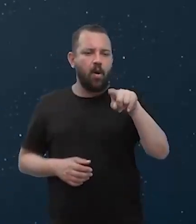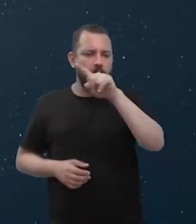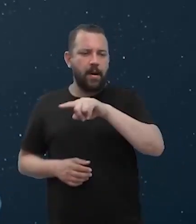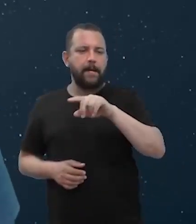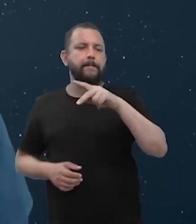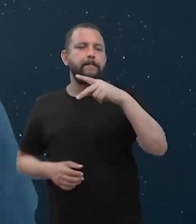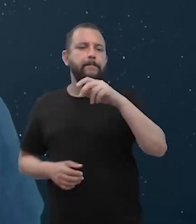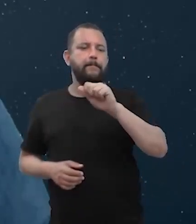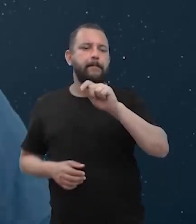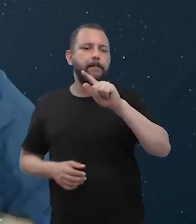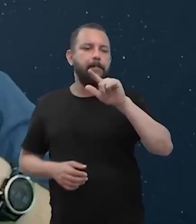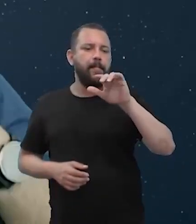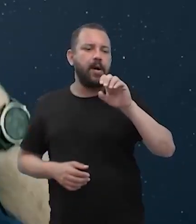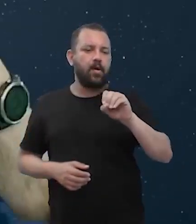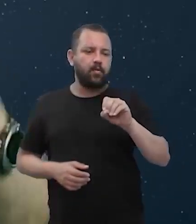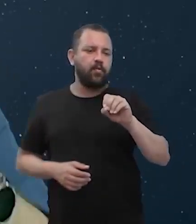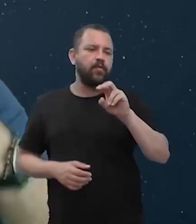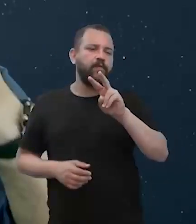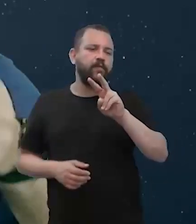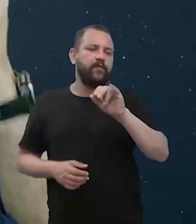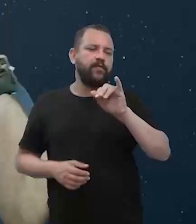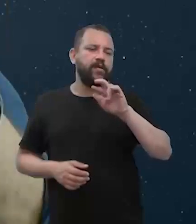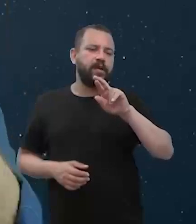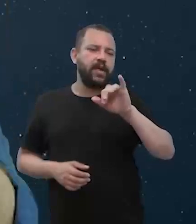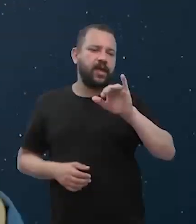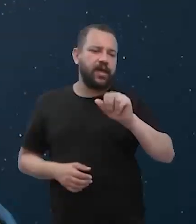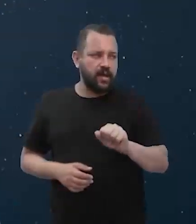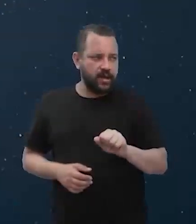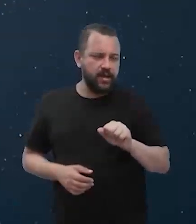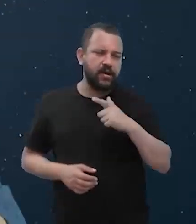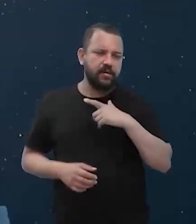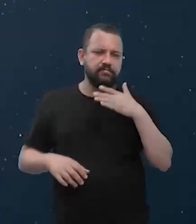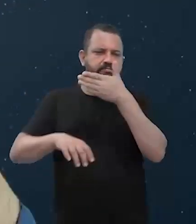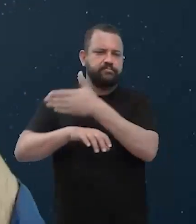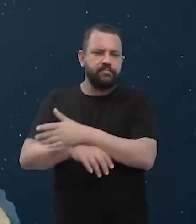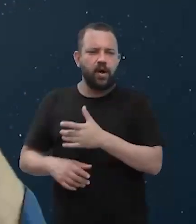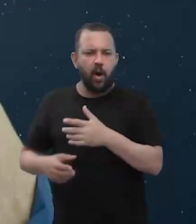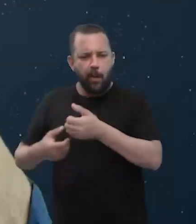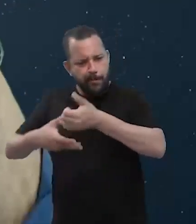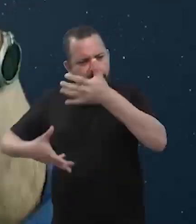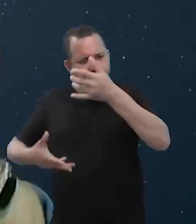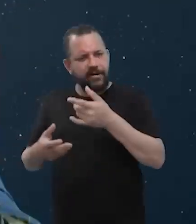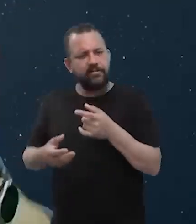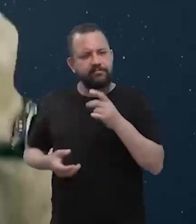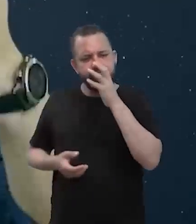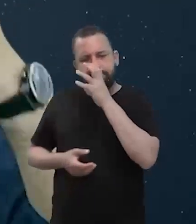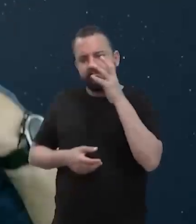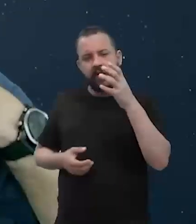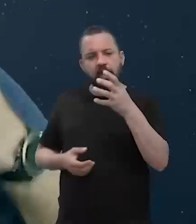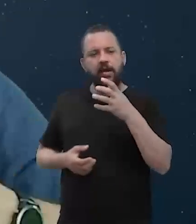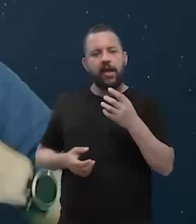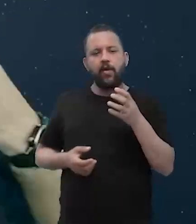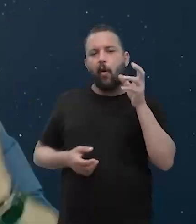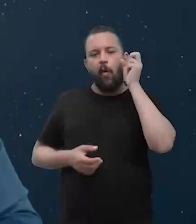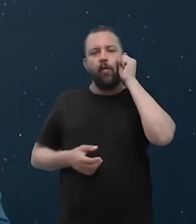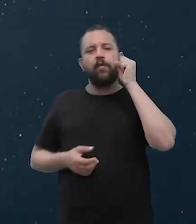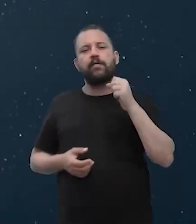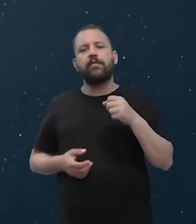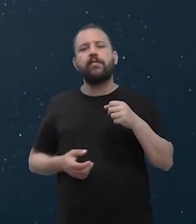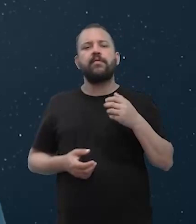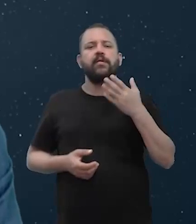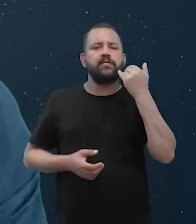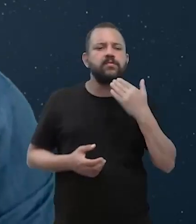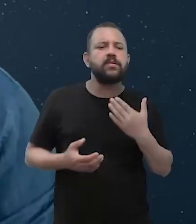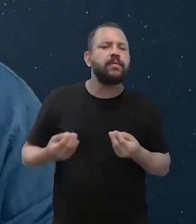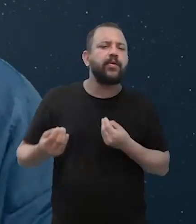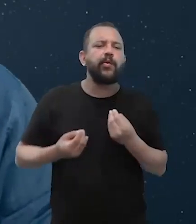@PauloVieiraHipnose, manda lá teus comentários que eu quero ouvir você. Olha, você que está aí me assistindo, eu quero te ouvir, eu quero saber como você